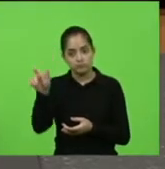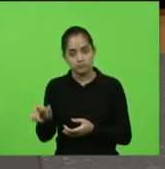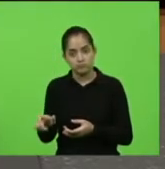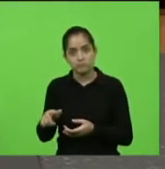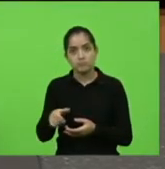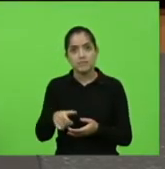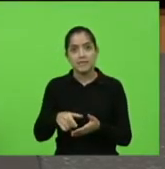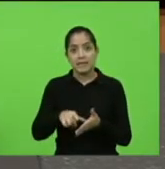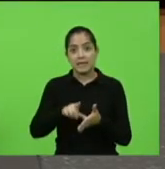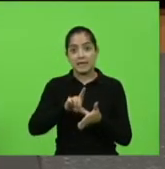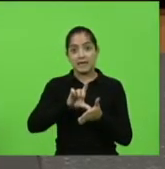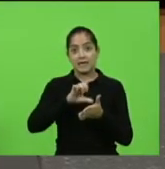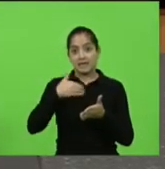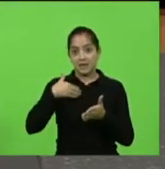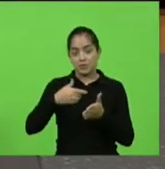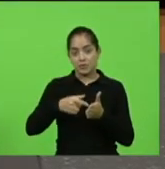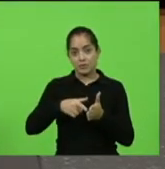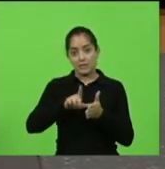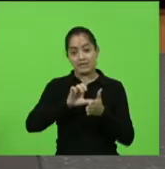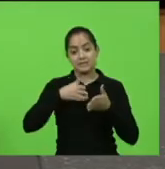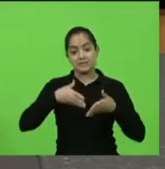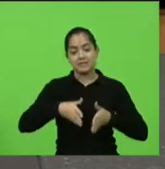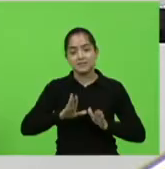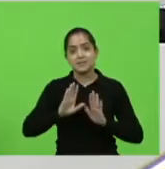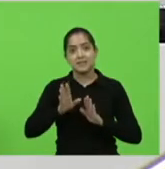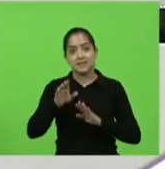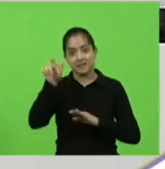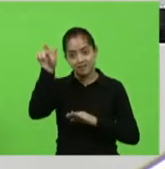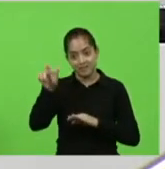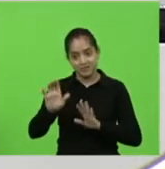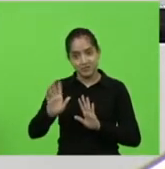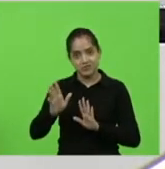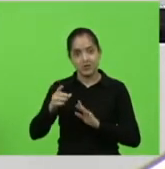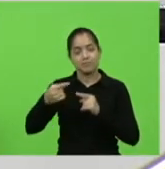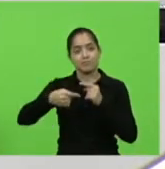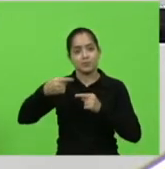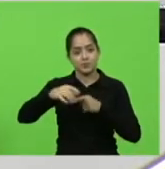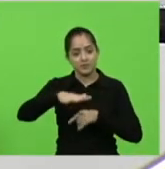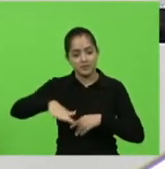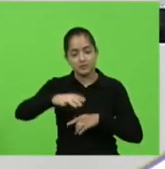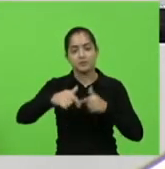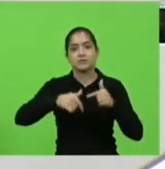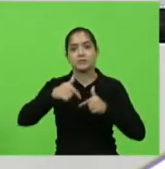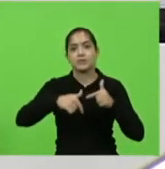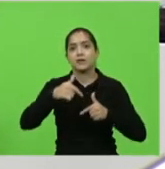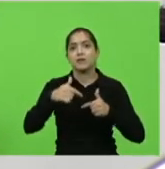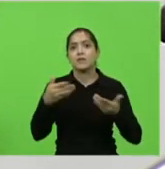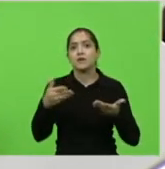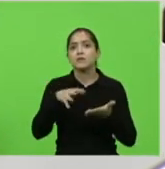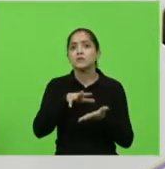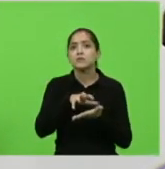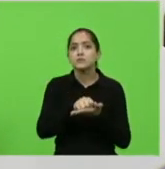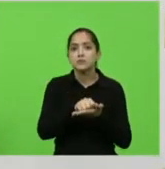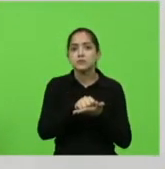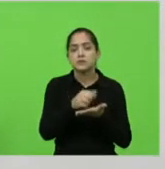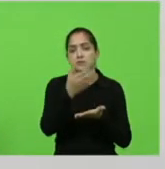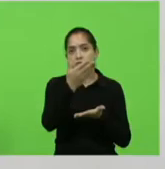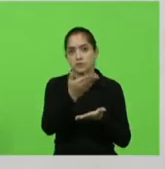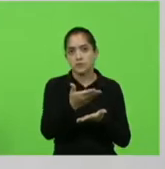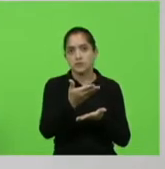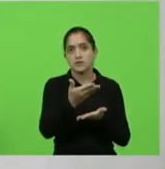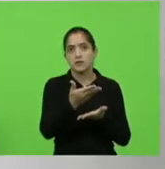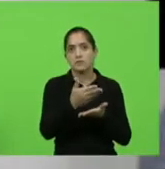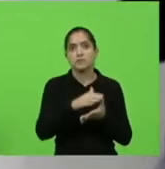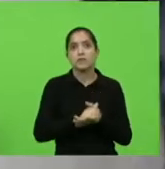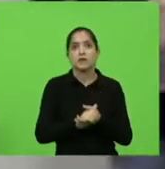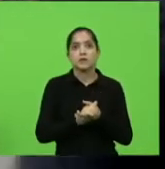ele já era político. E ontem, o que eu vi aqui, eu gostaria de deixar registrado como um contraponto à Vossa Excelência, que tem uma